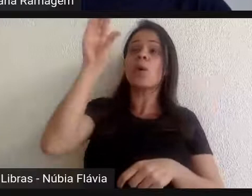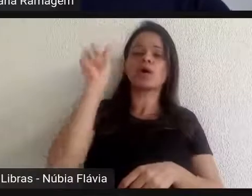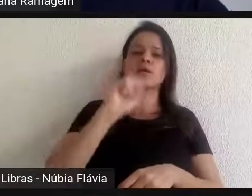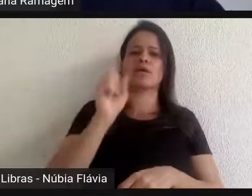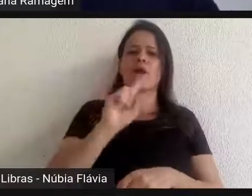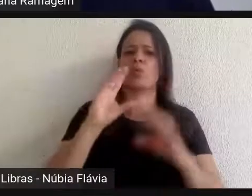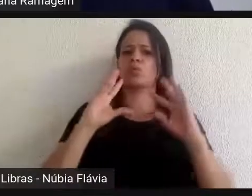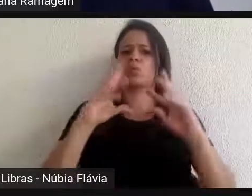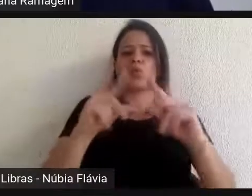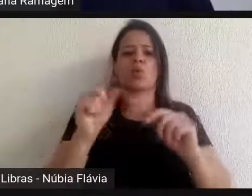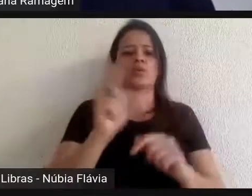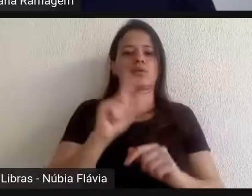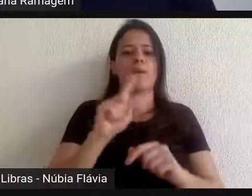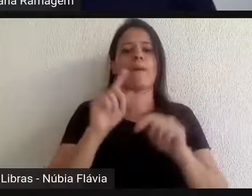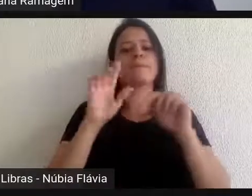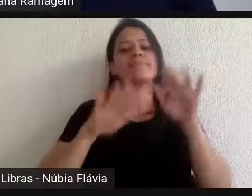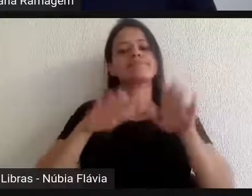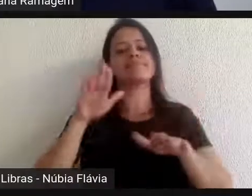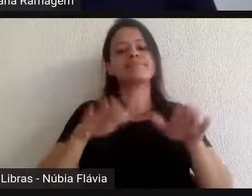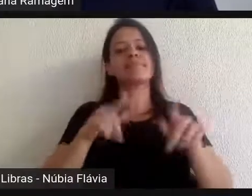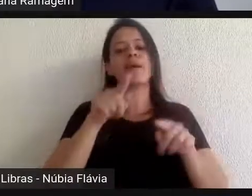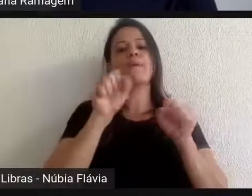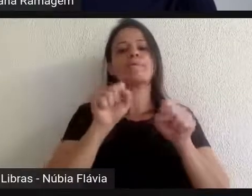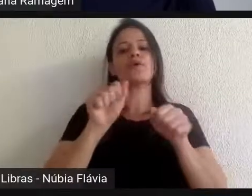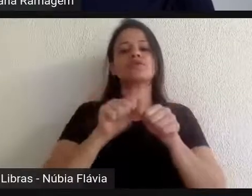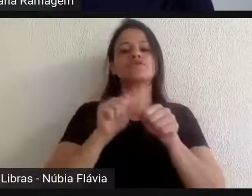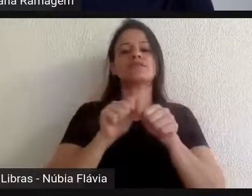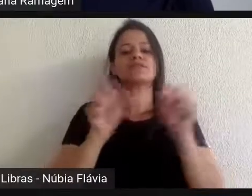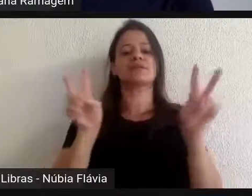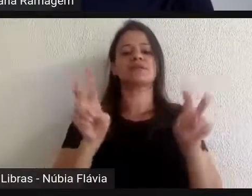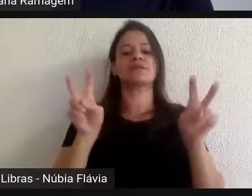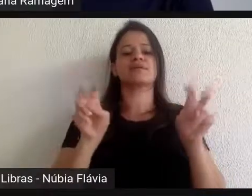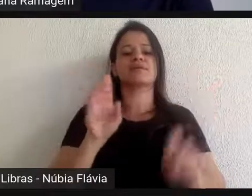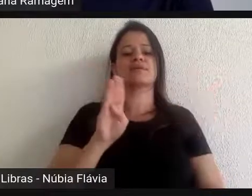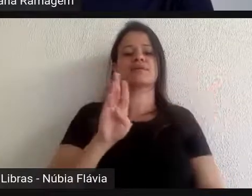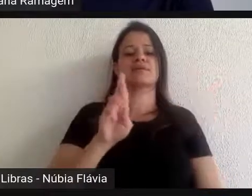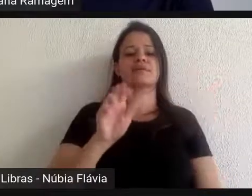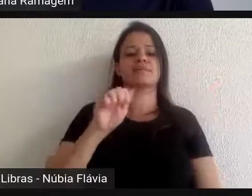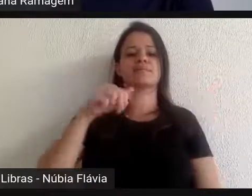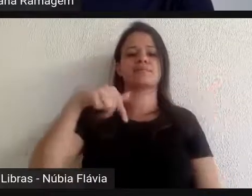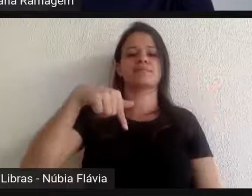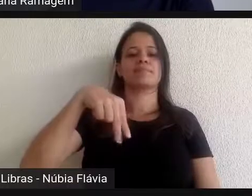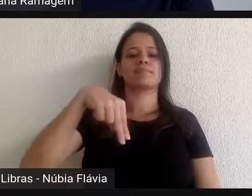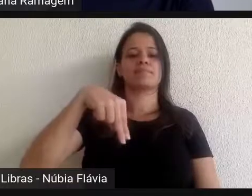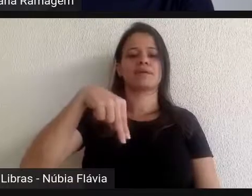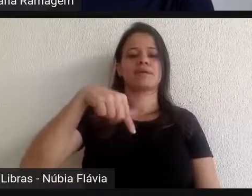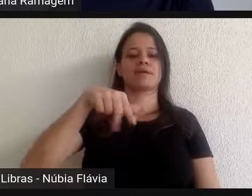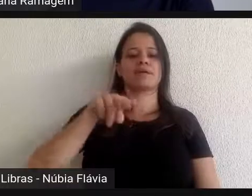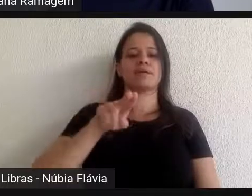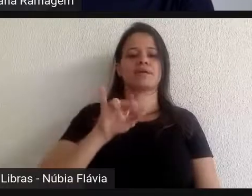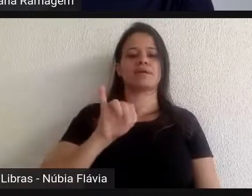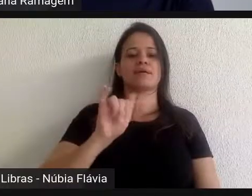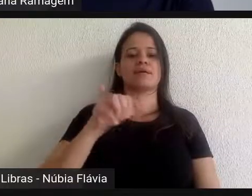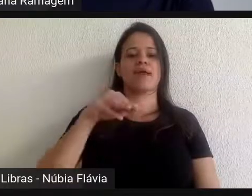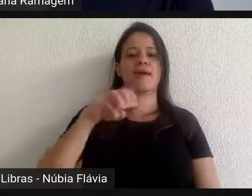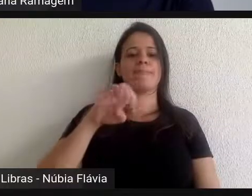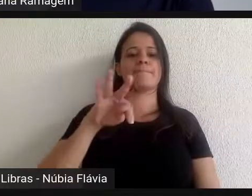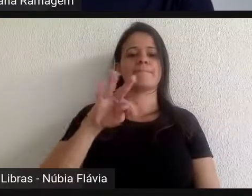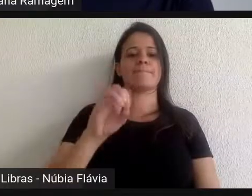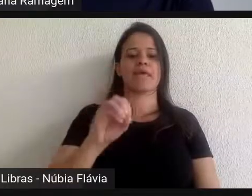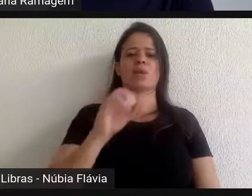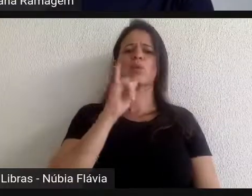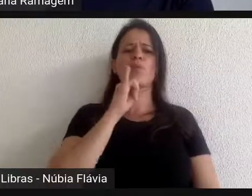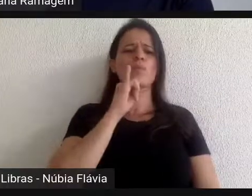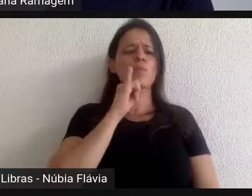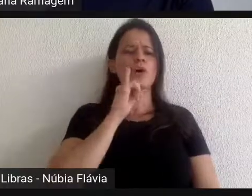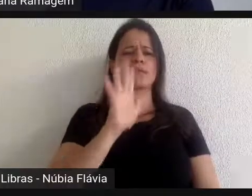congelados, normalmente a gente faz um processo que a gente chama de branqueamento. O que é isso? Eu vou dar um exemplo, é muito comum a gente fazer isso com